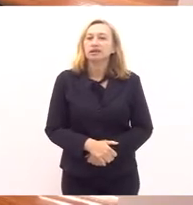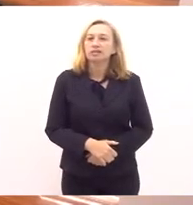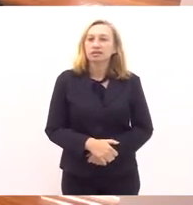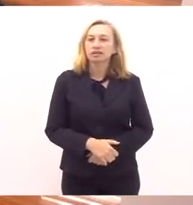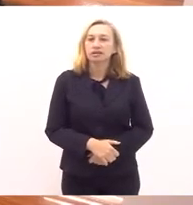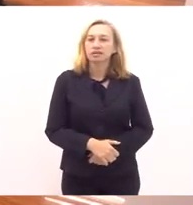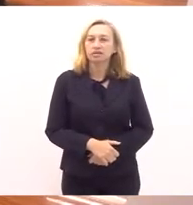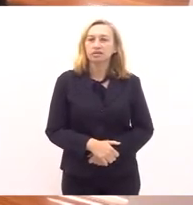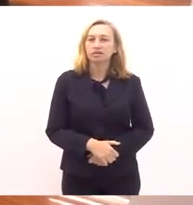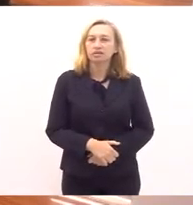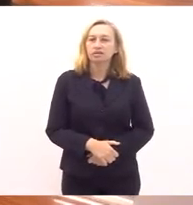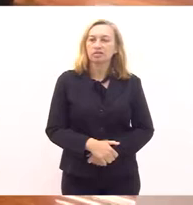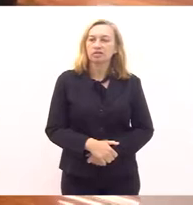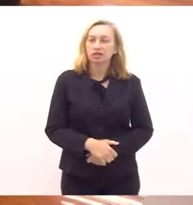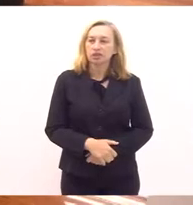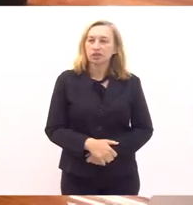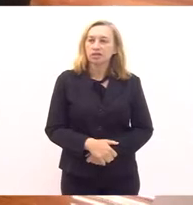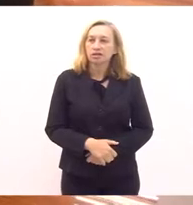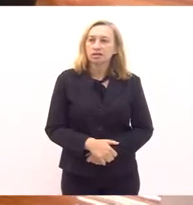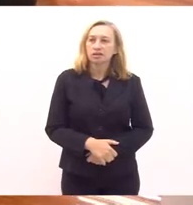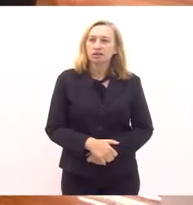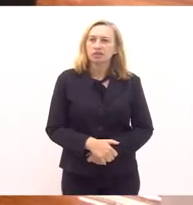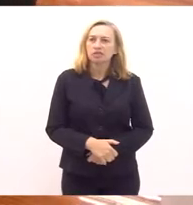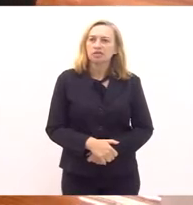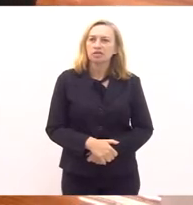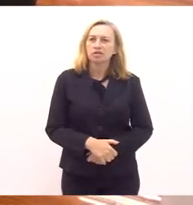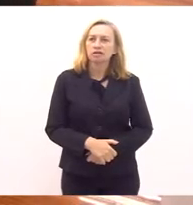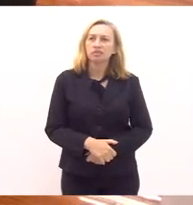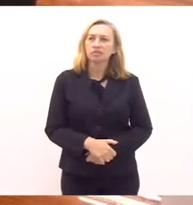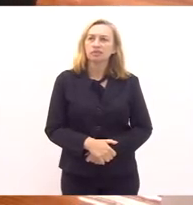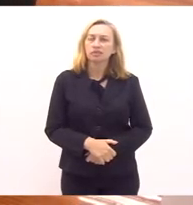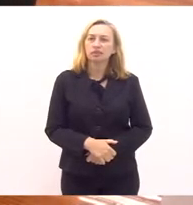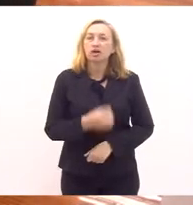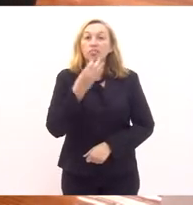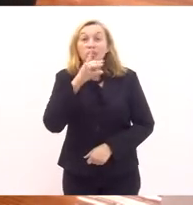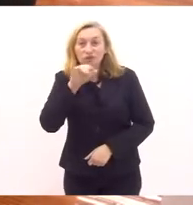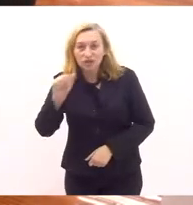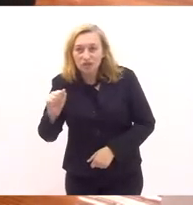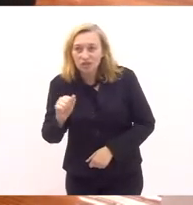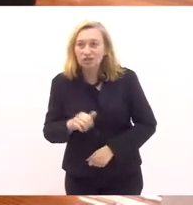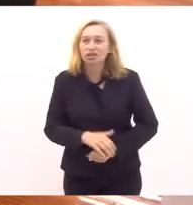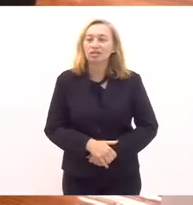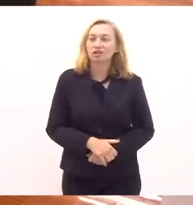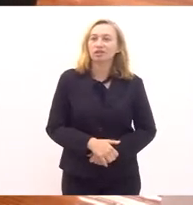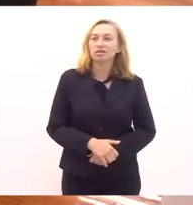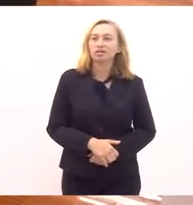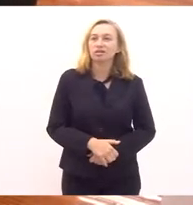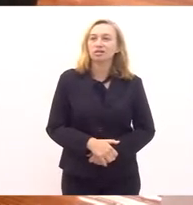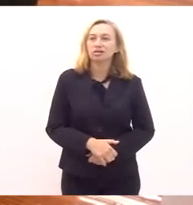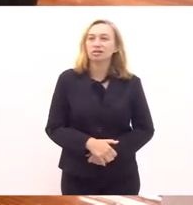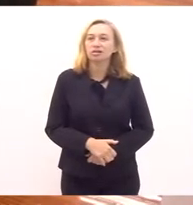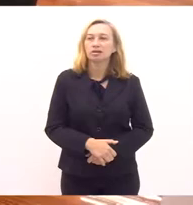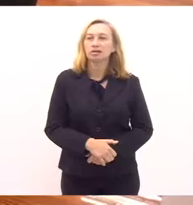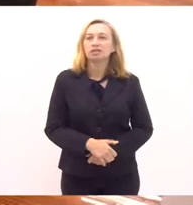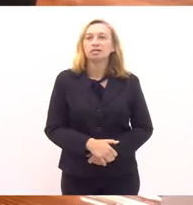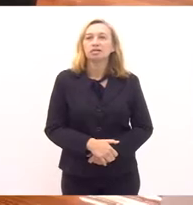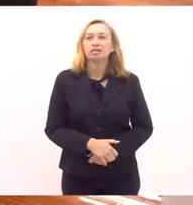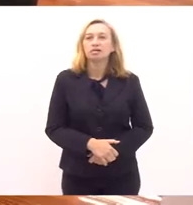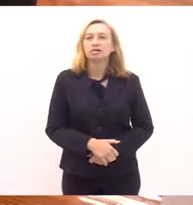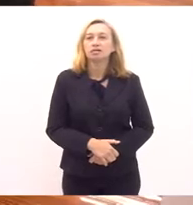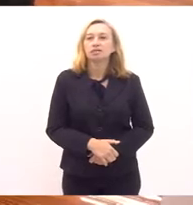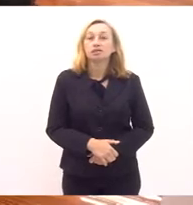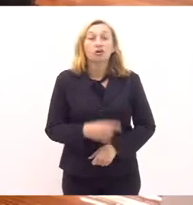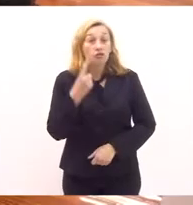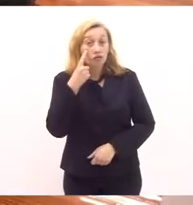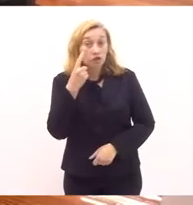doente. Veja a doutora Maria Rita. Bom dia, doutora Maria Rita. Como você não começou, não? Você vai ver para mim. Vê se você veja